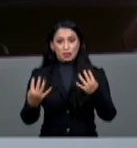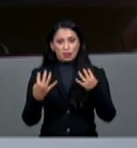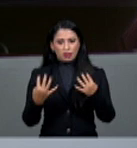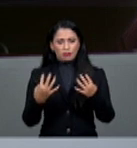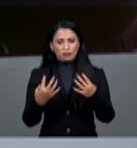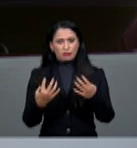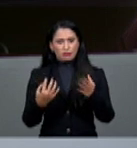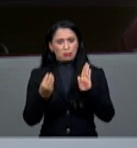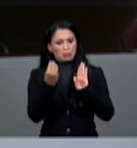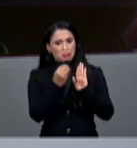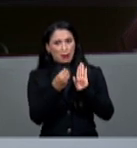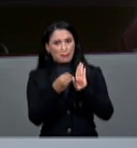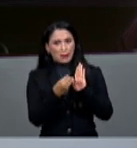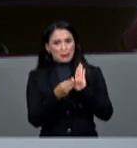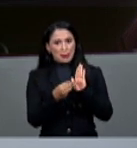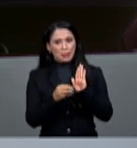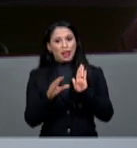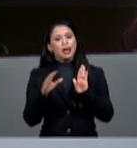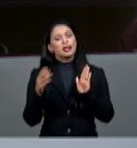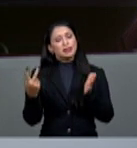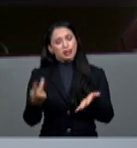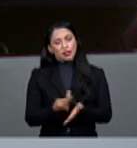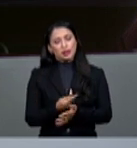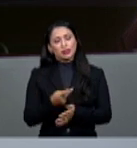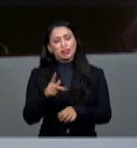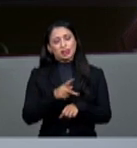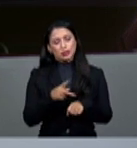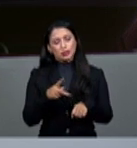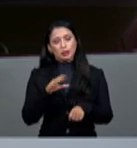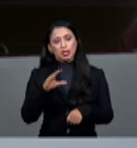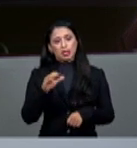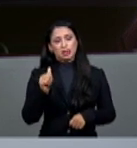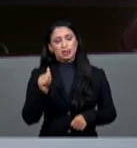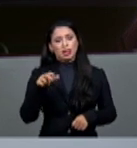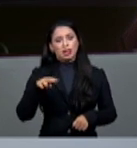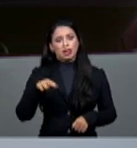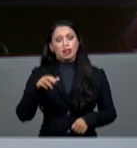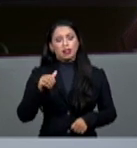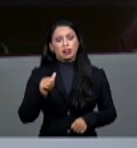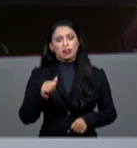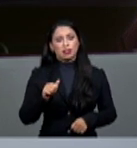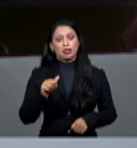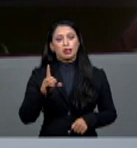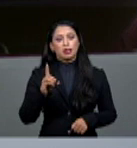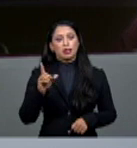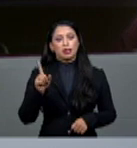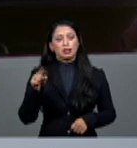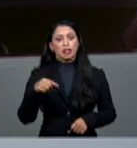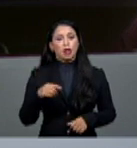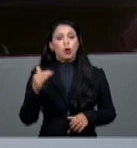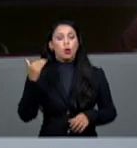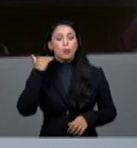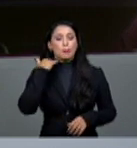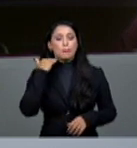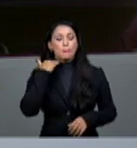tão importantes que o Canadá tem obtido. Não é por outro motivo que o Banco Mundial,